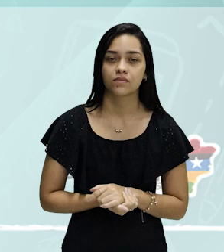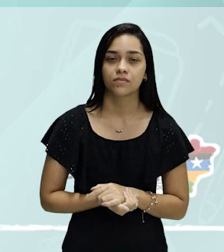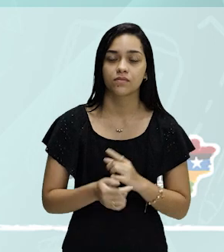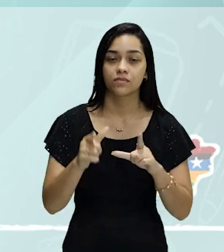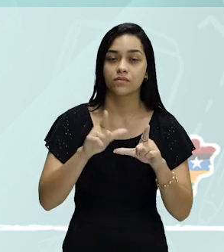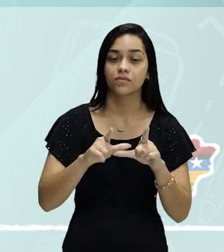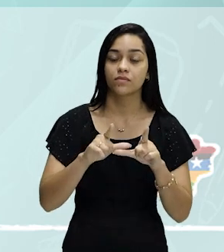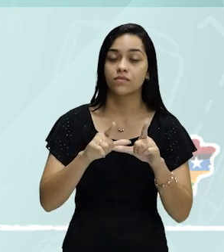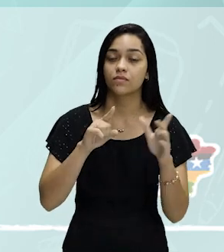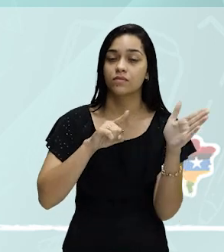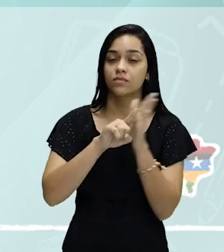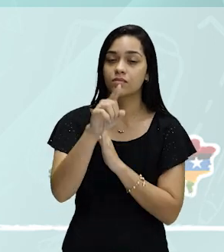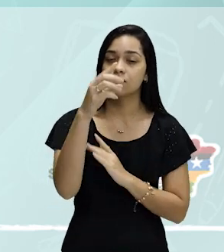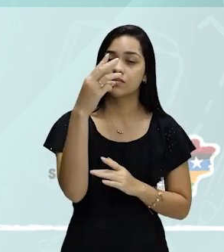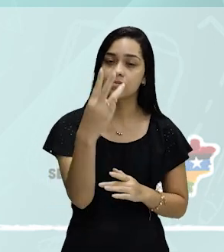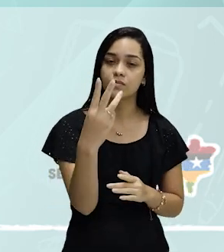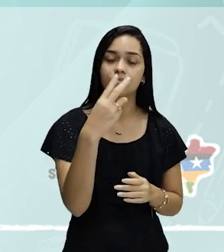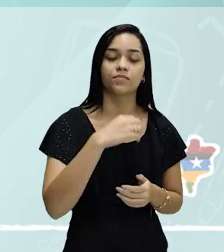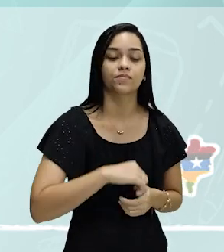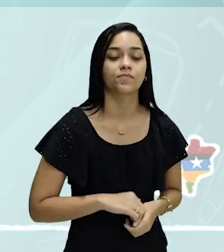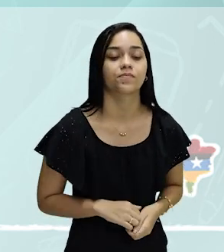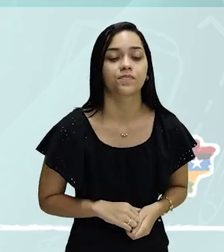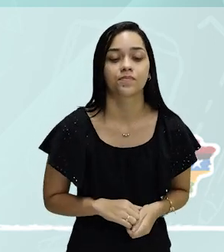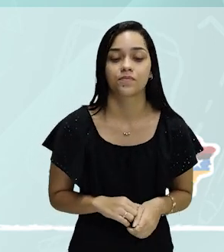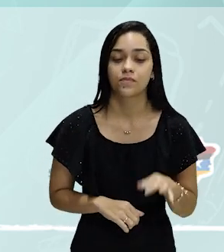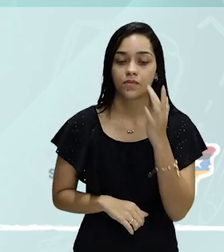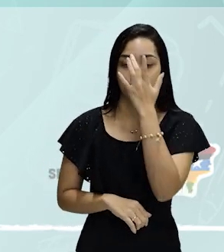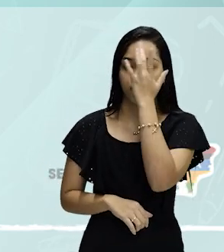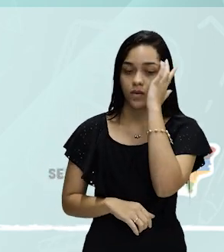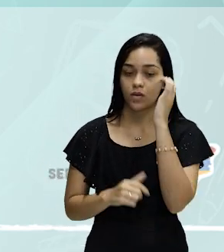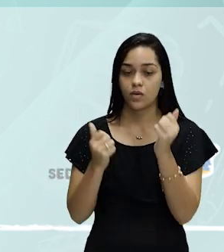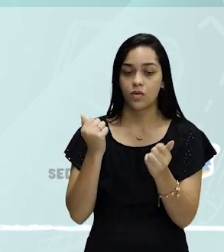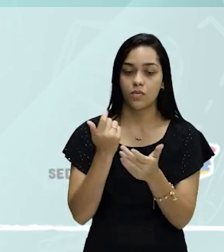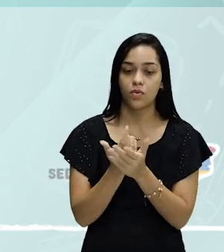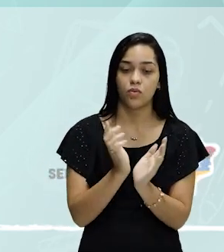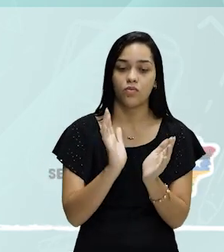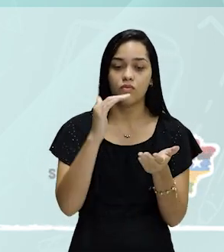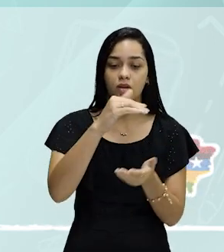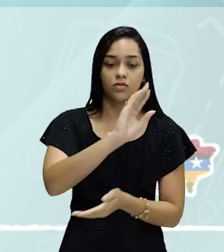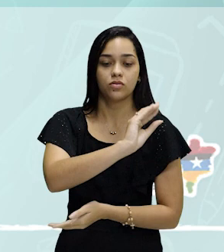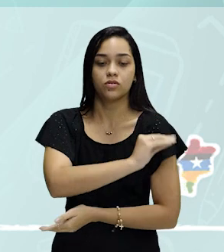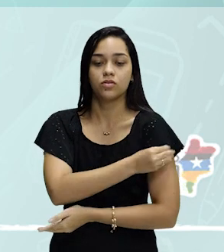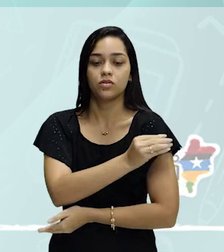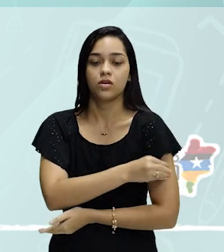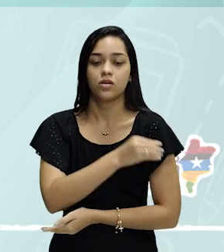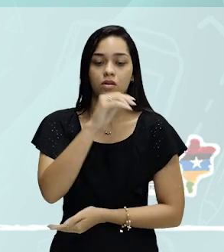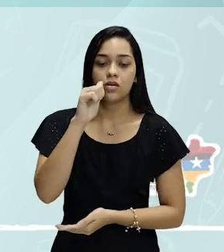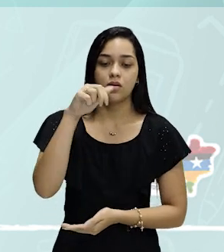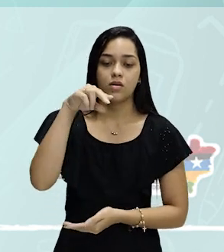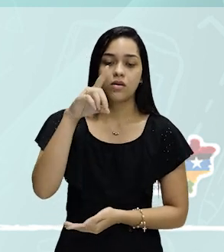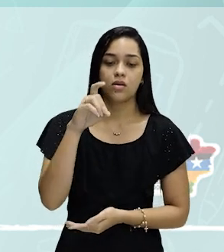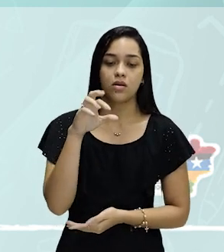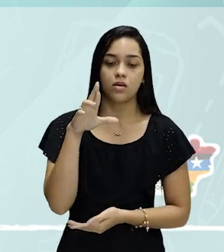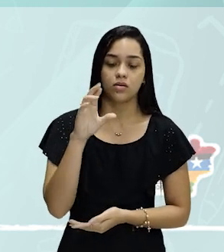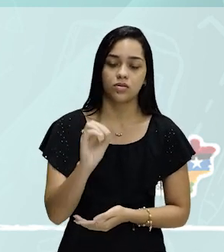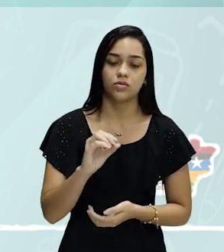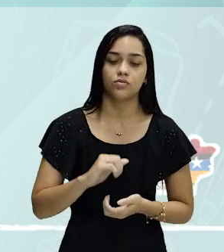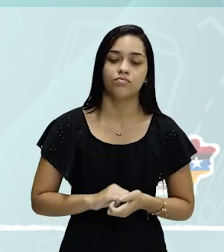Questão 3. Então é o seguinte. Uma pessoa comprou um frasco de álcool